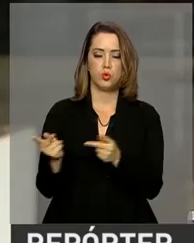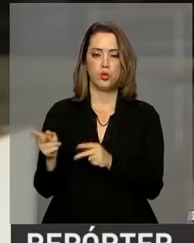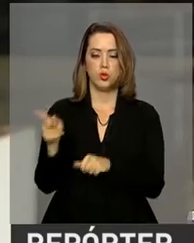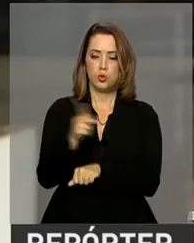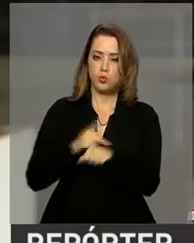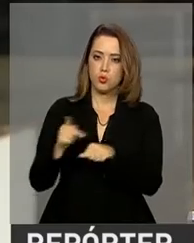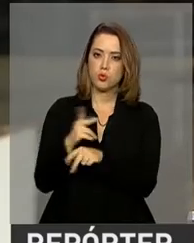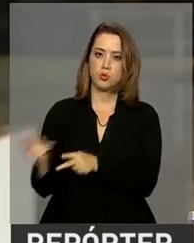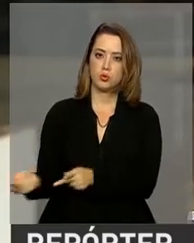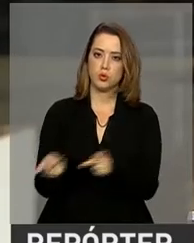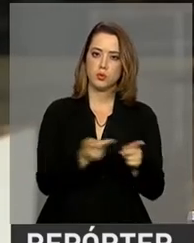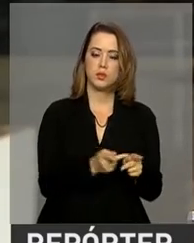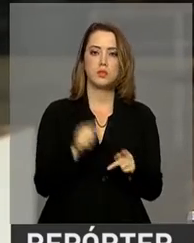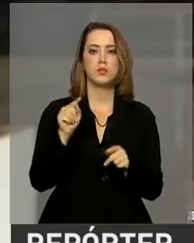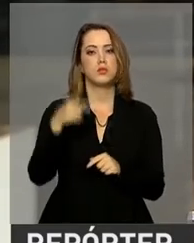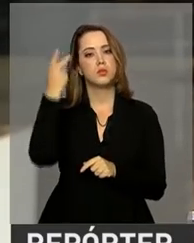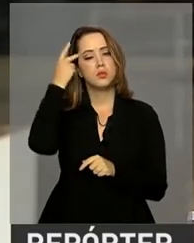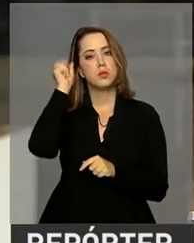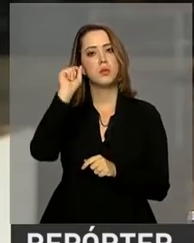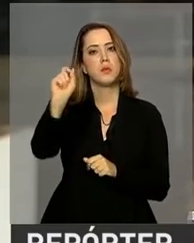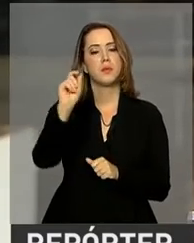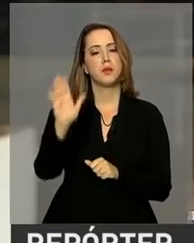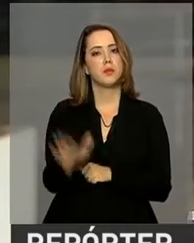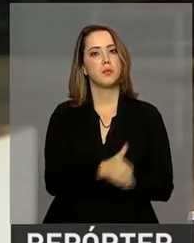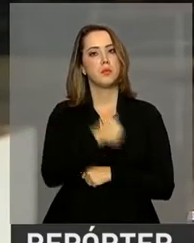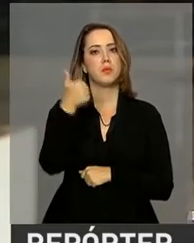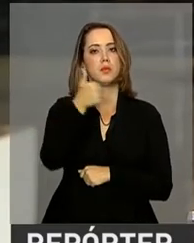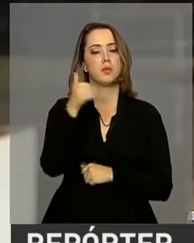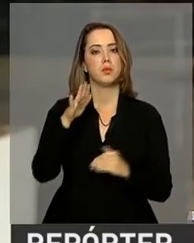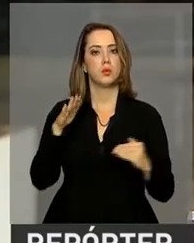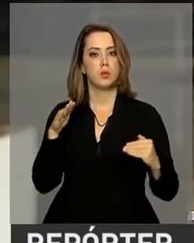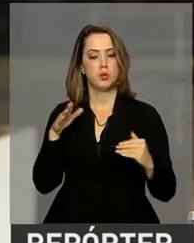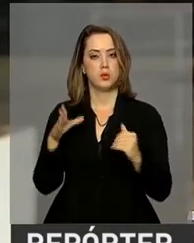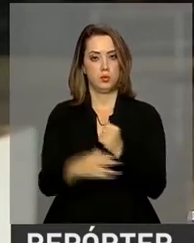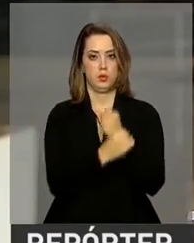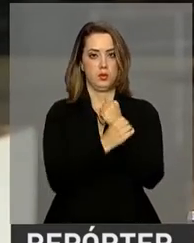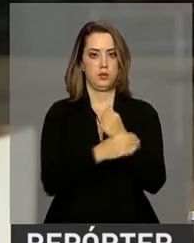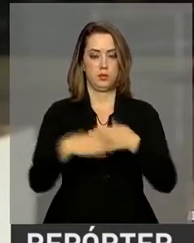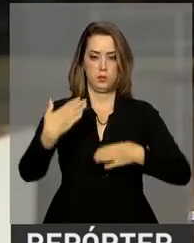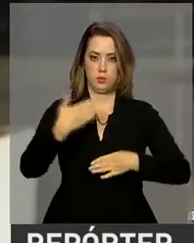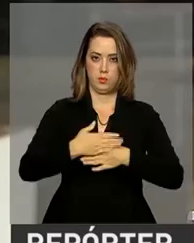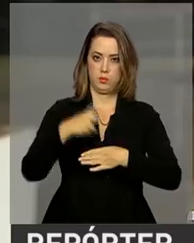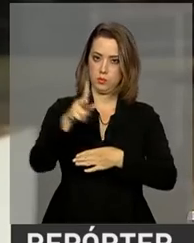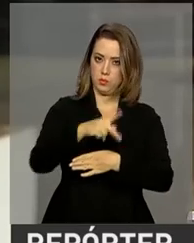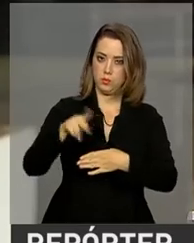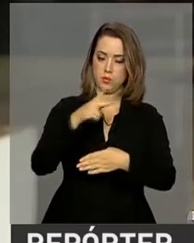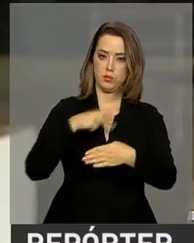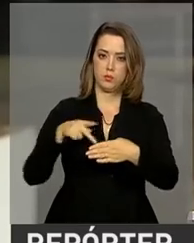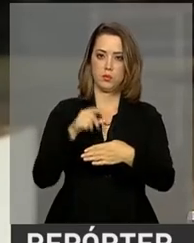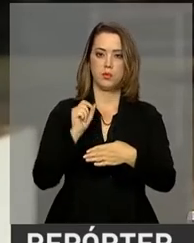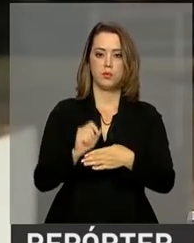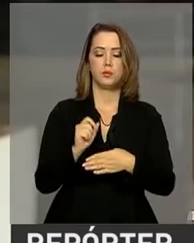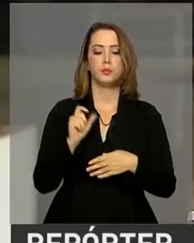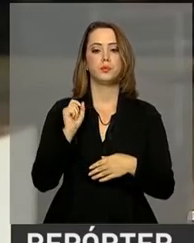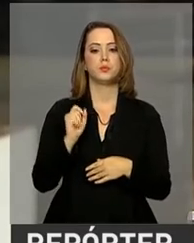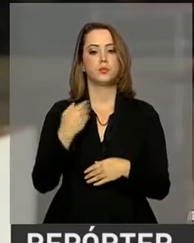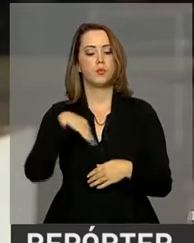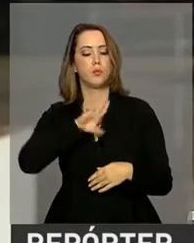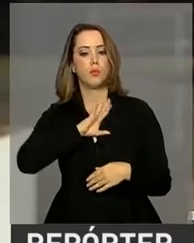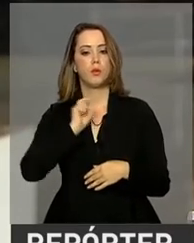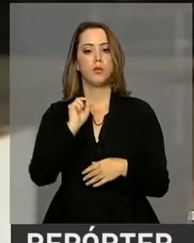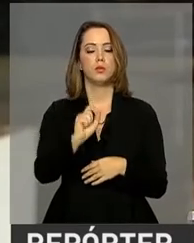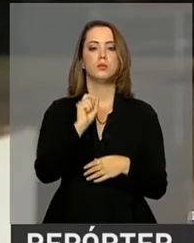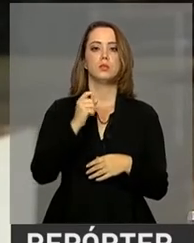O objetivo é aumentar a segurança nas fronteiras. Evoluímos no mapeamento do problema das